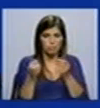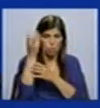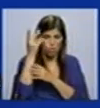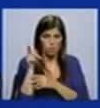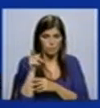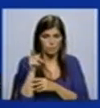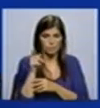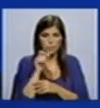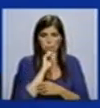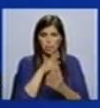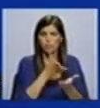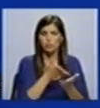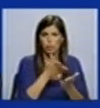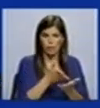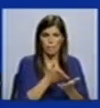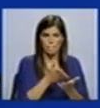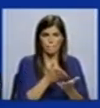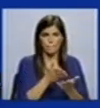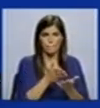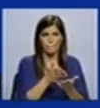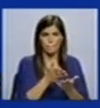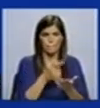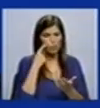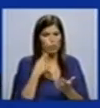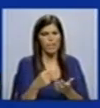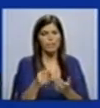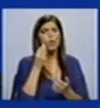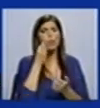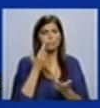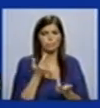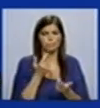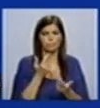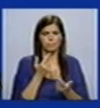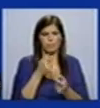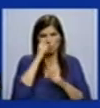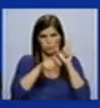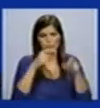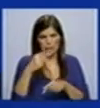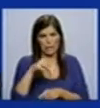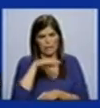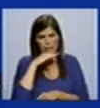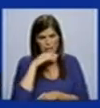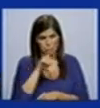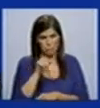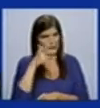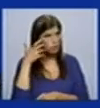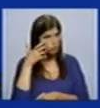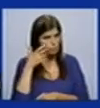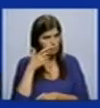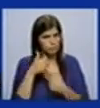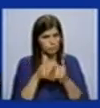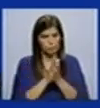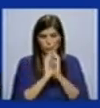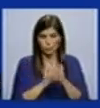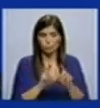espacial, pode ajudar precisamente o nosso dia-a-dia das pessoas que têm cães e gatos. Tudo começa numa